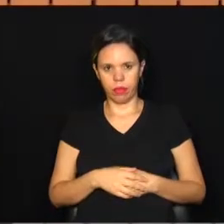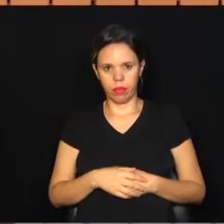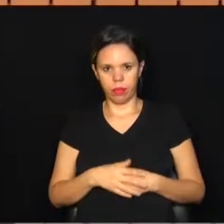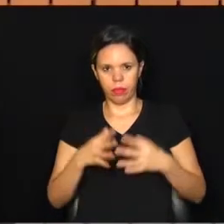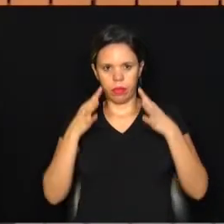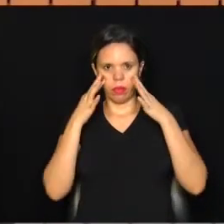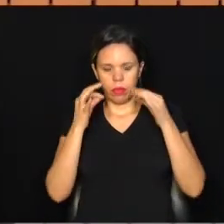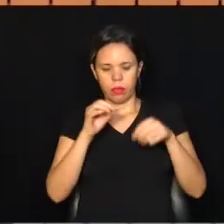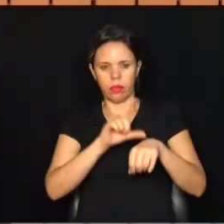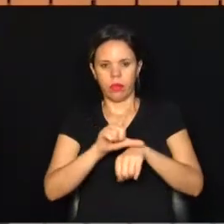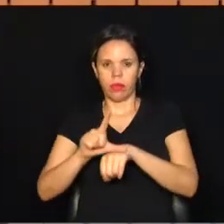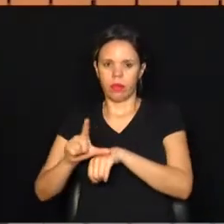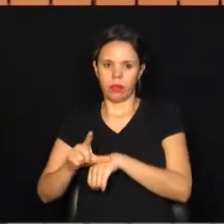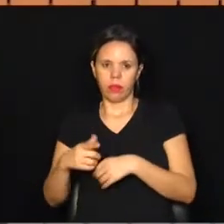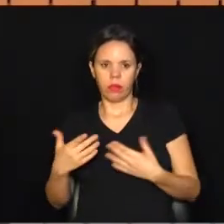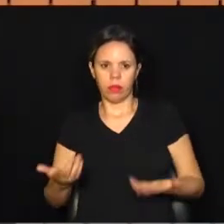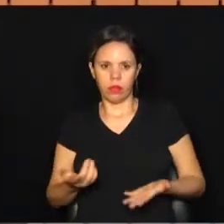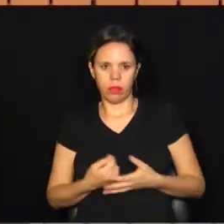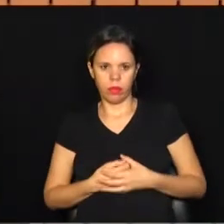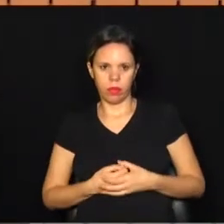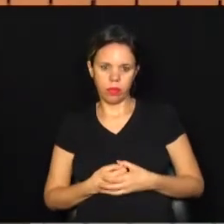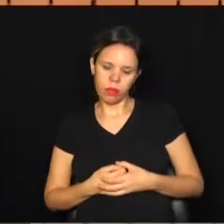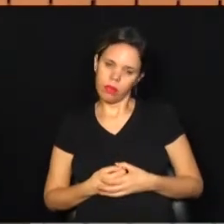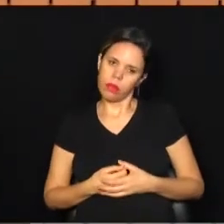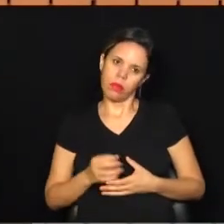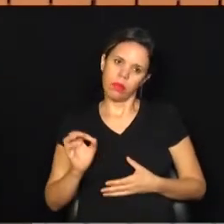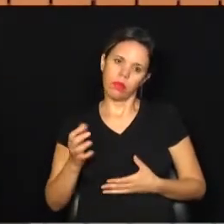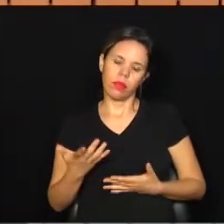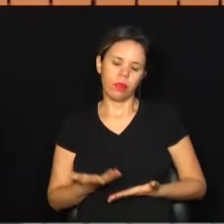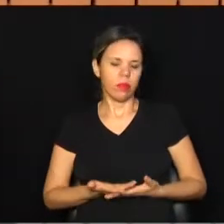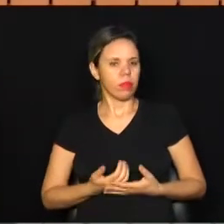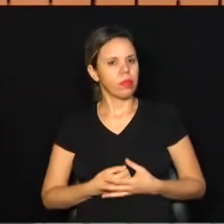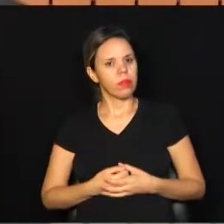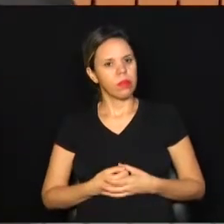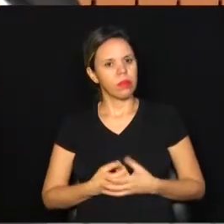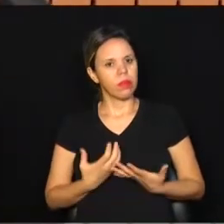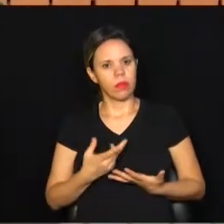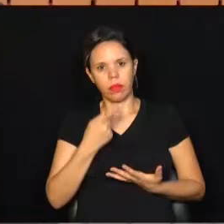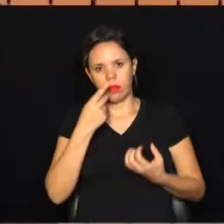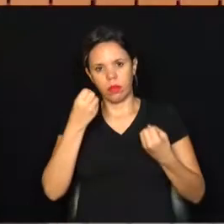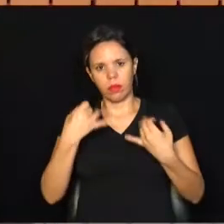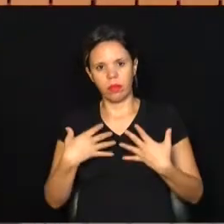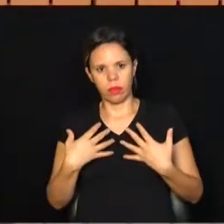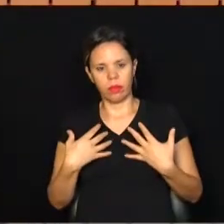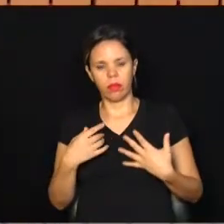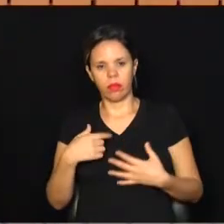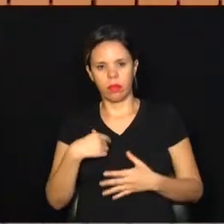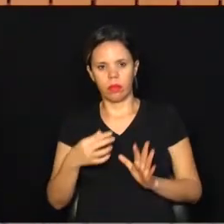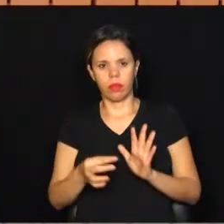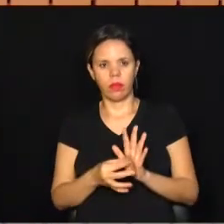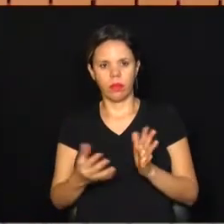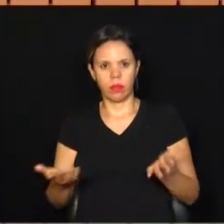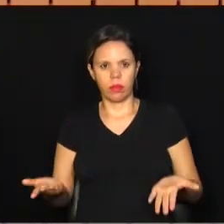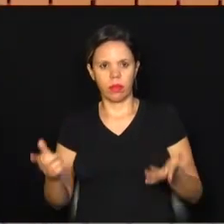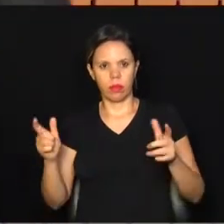ao comércio, enfim, tá certo? Então, queria que você comentasse isso, porque, no meu modo de ver, ali é um ponto,